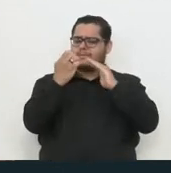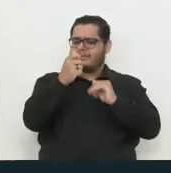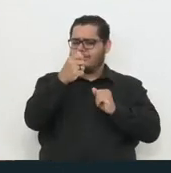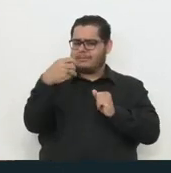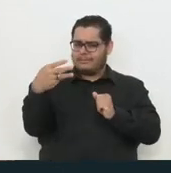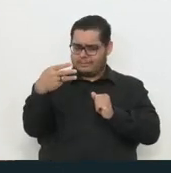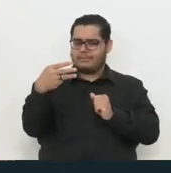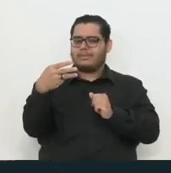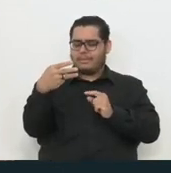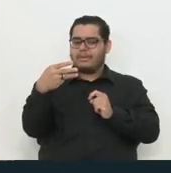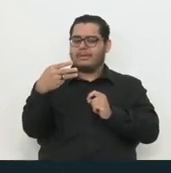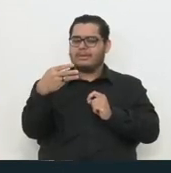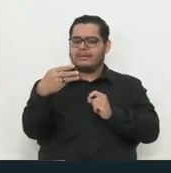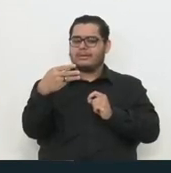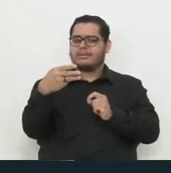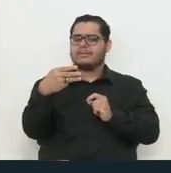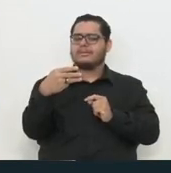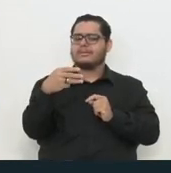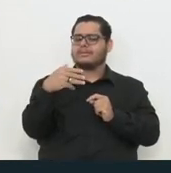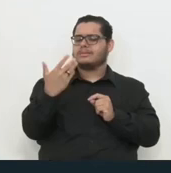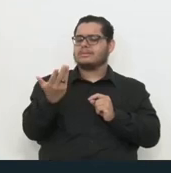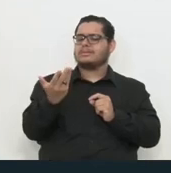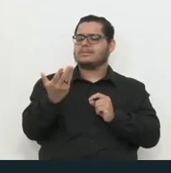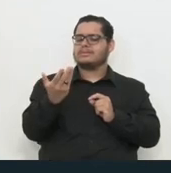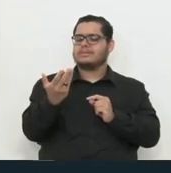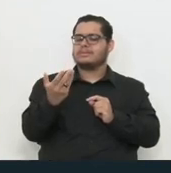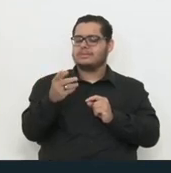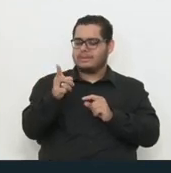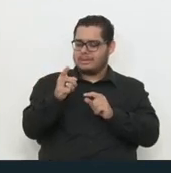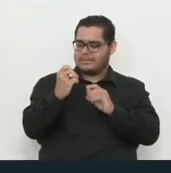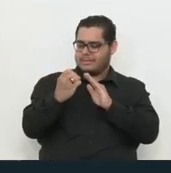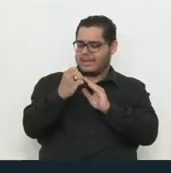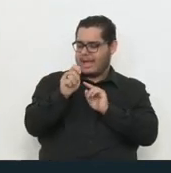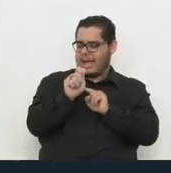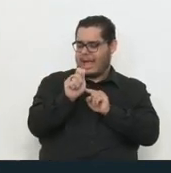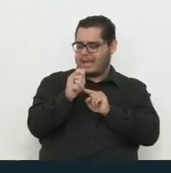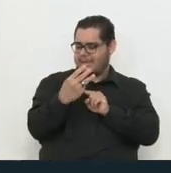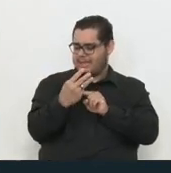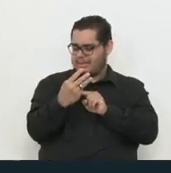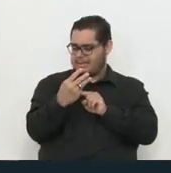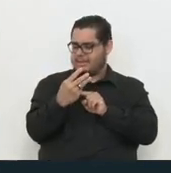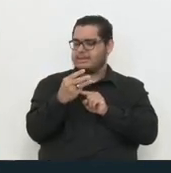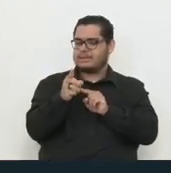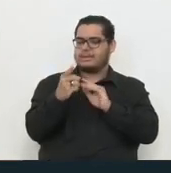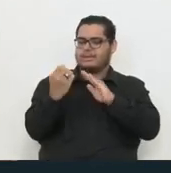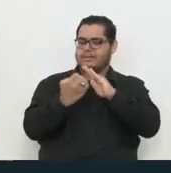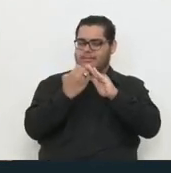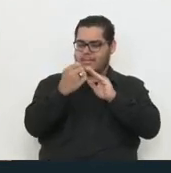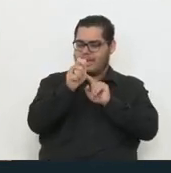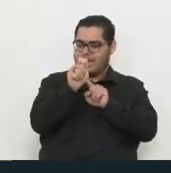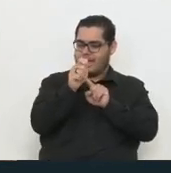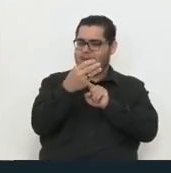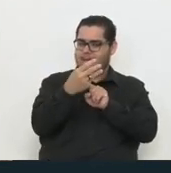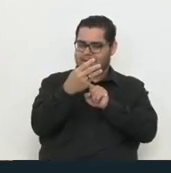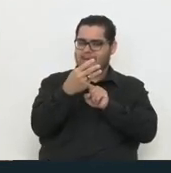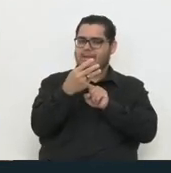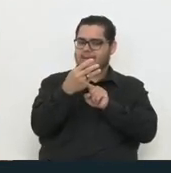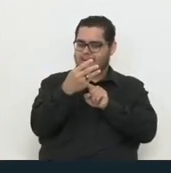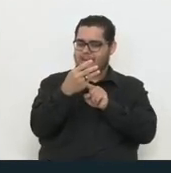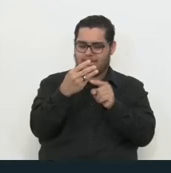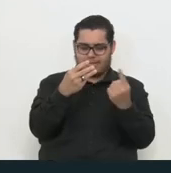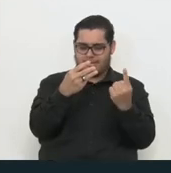a extinta proguaru quer dizer A3 a empresa A3 é 1 + 2 3